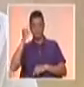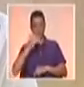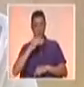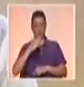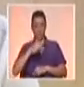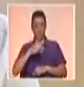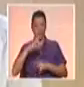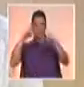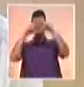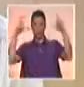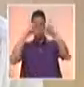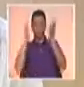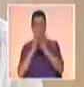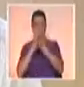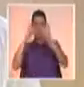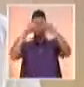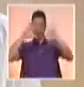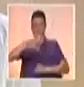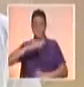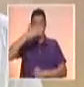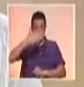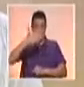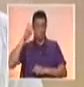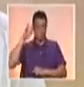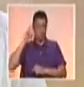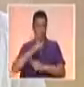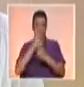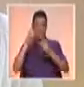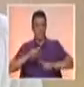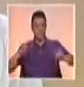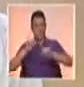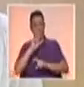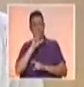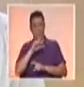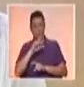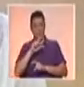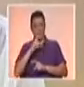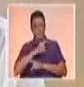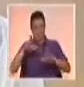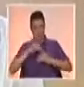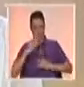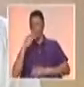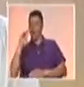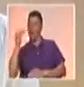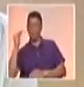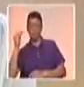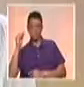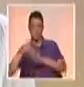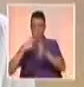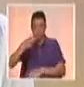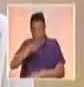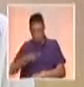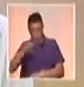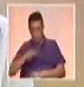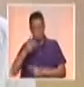do secundário, prioritariamente. Sim. Não quer dizer que, excepcionalmente, não se possam aceitar alunos do nono ano,